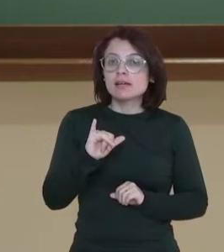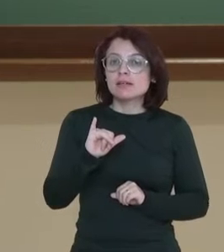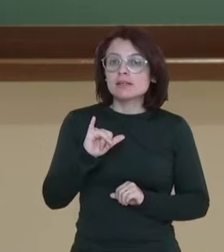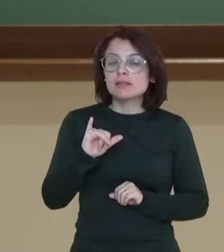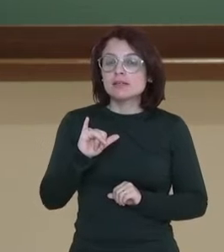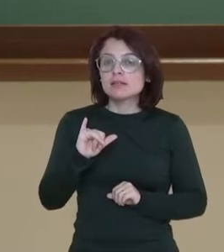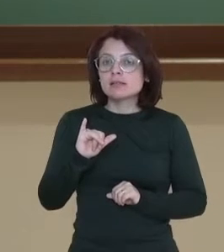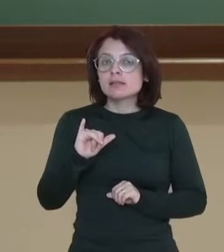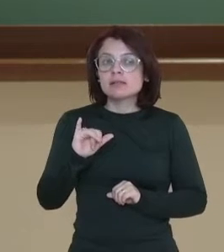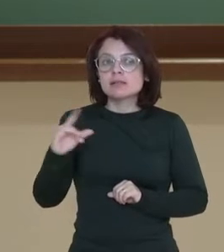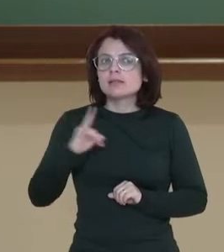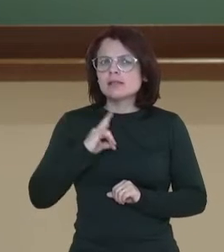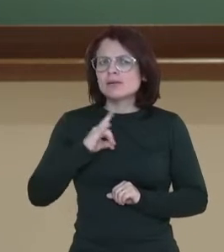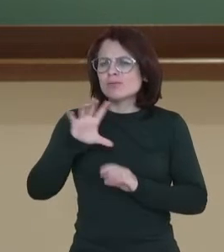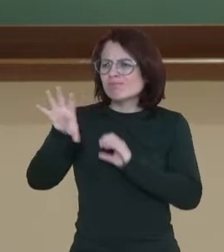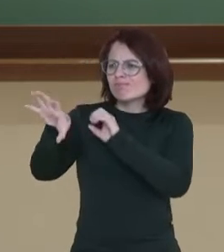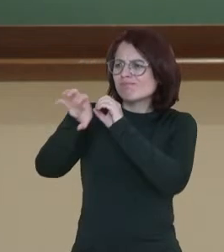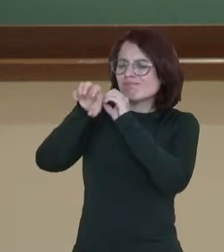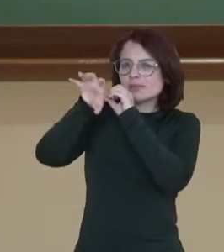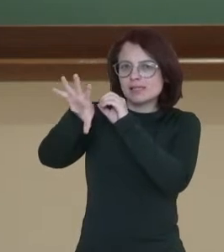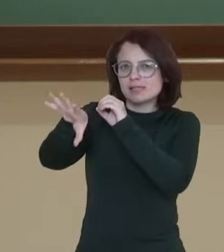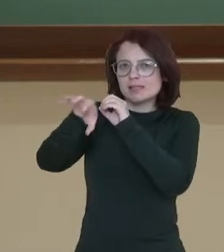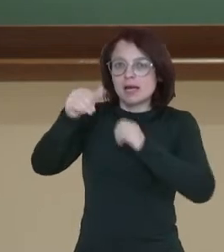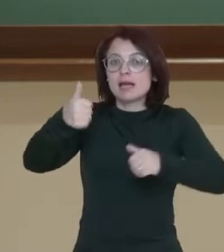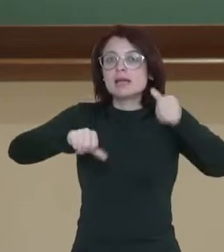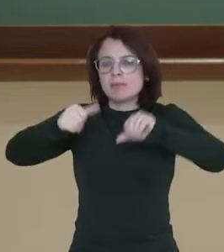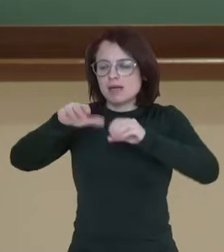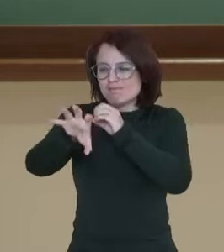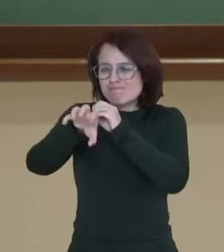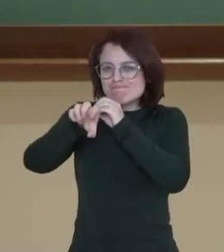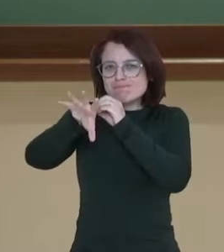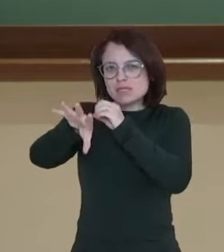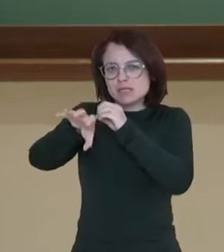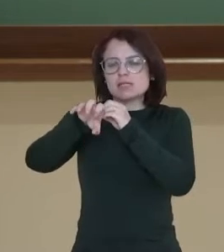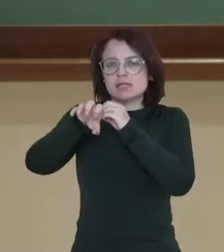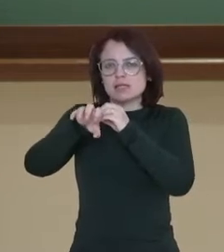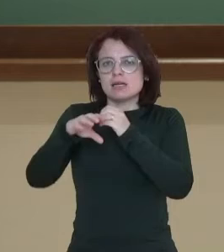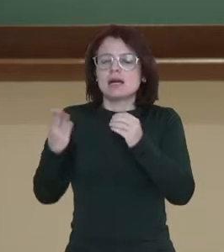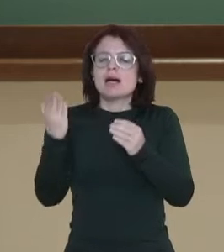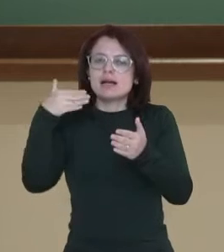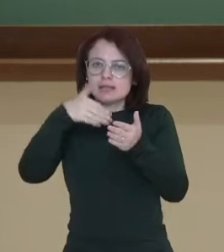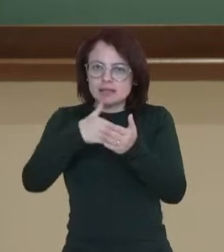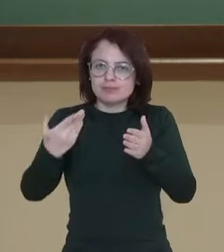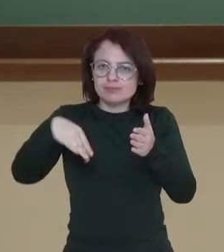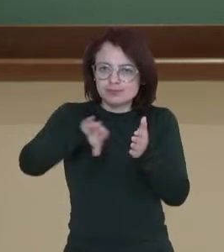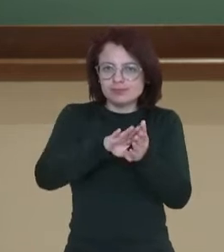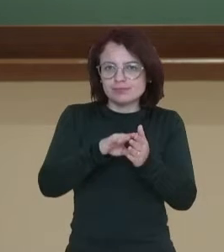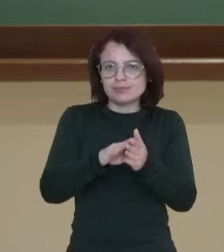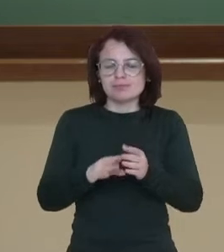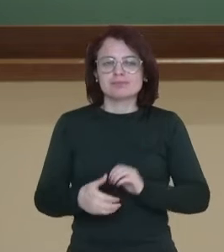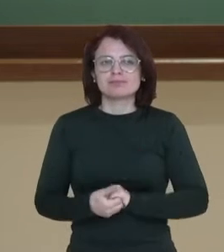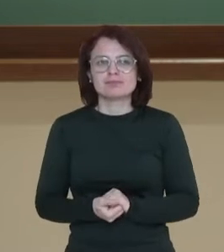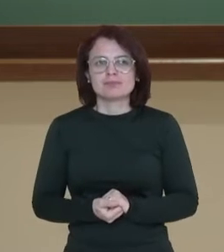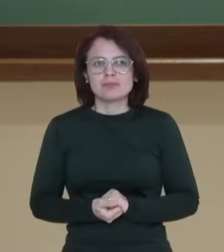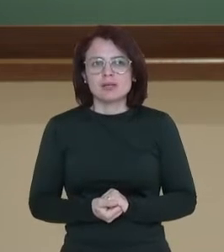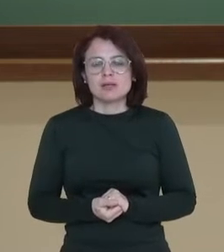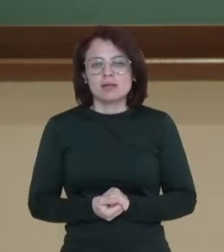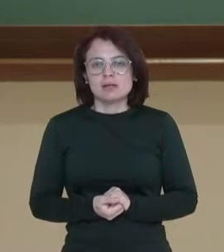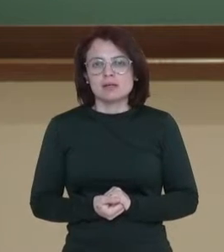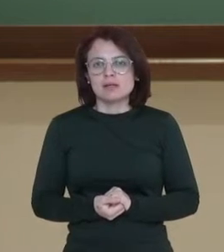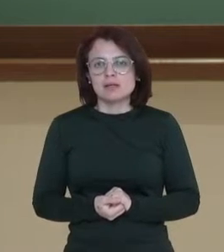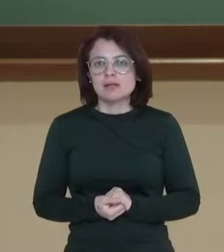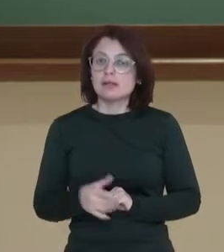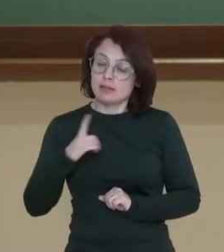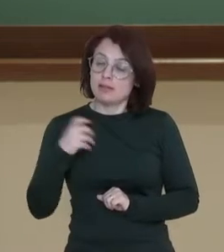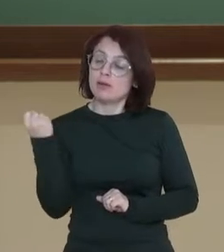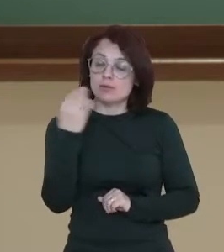uma quimioatração, vão atrair quimicamente o espermatozoide até o ovócito, e assim ele consegue chegar lá. Claro que alguns se perdem